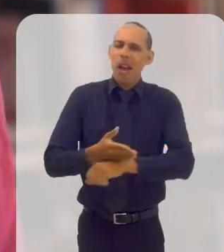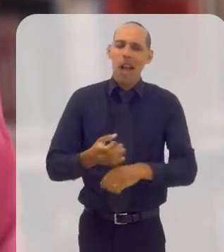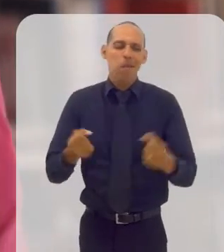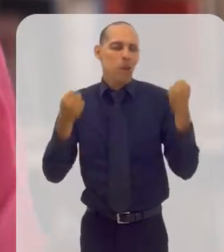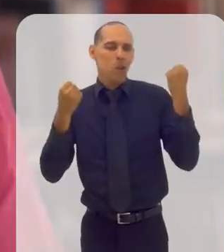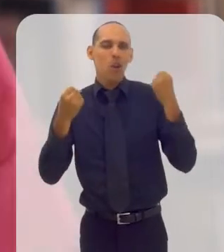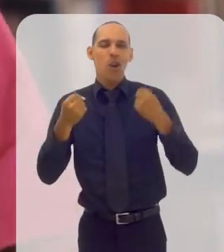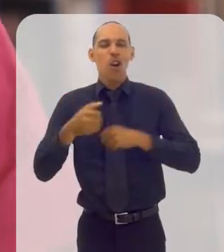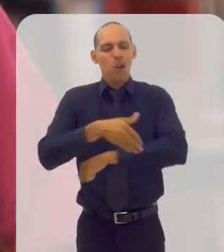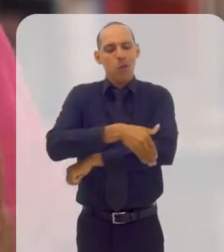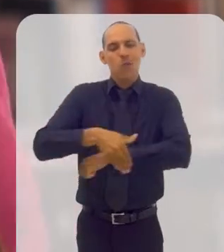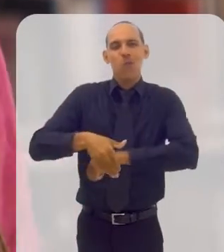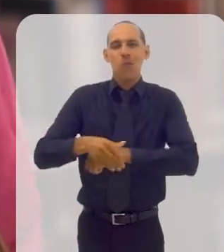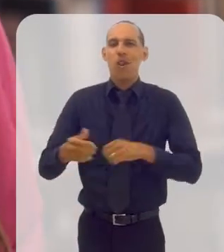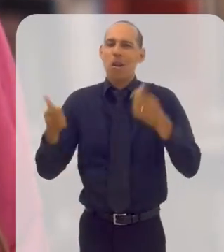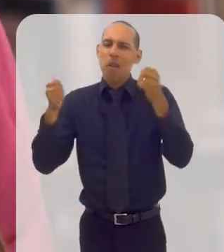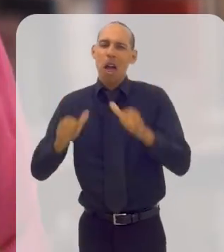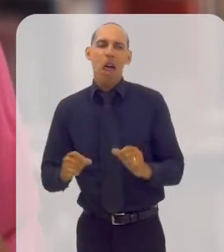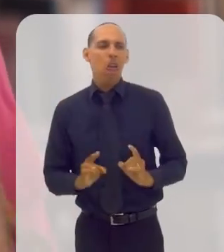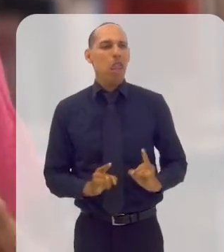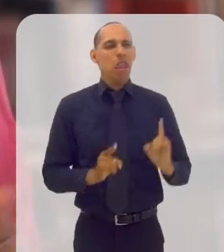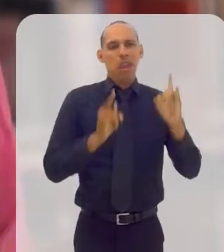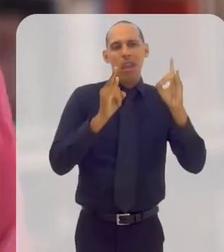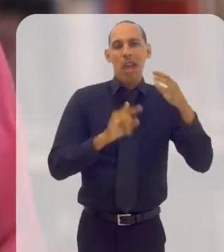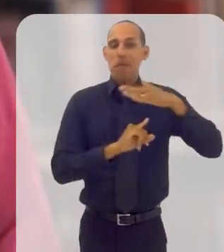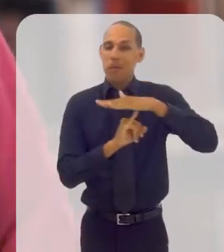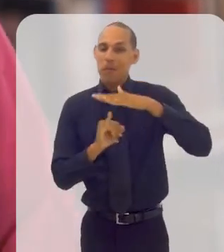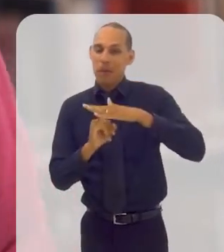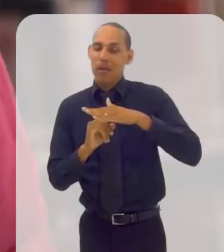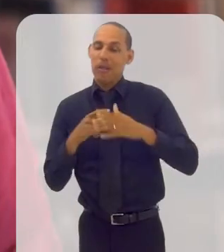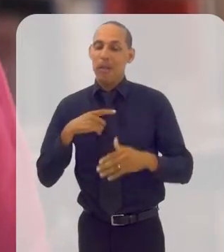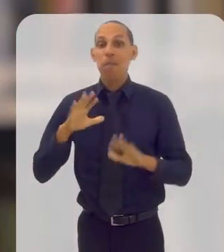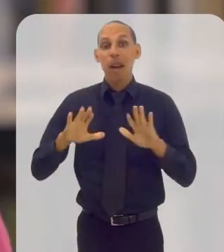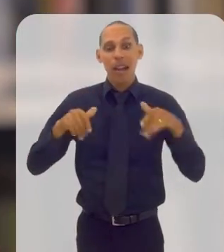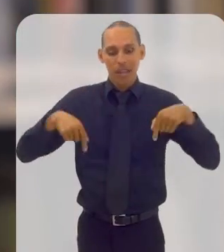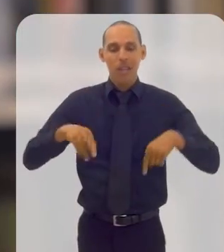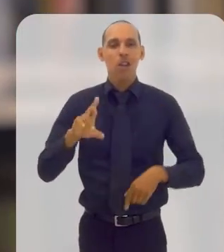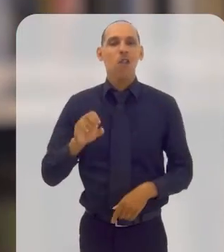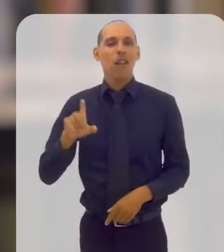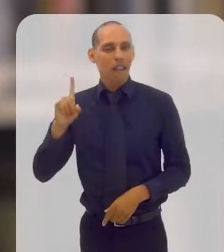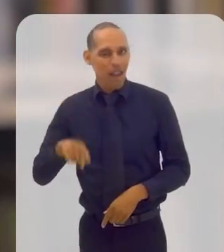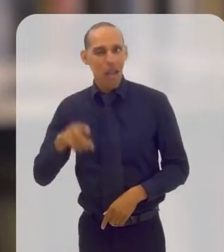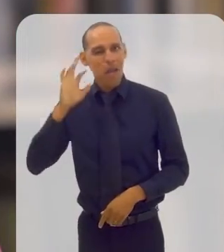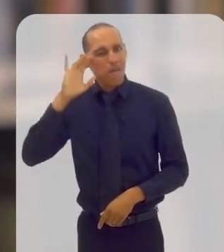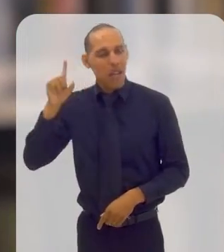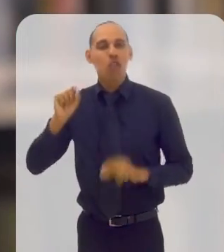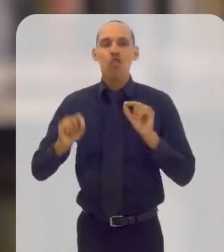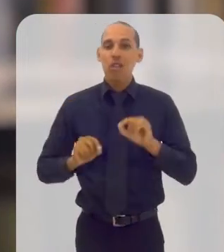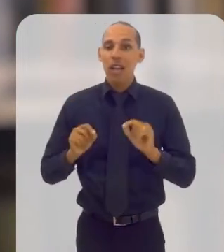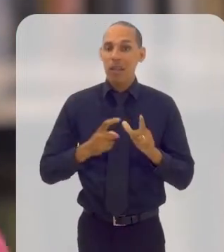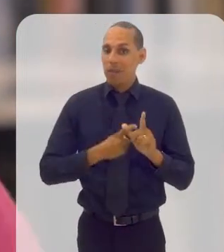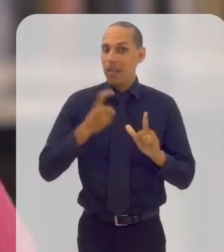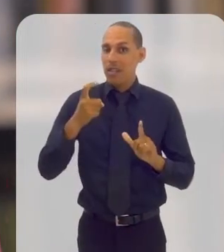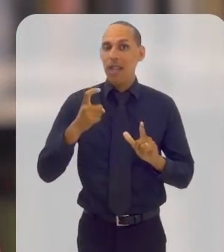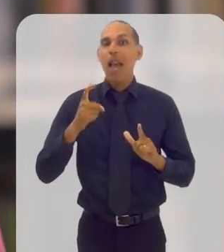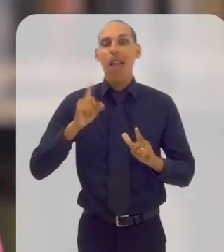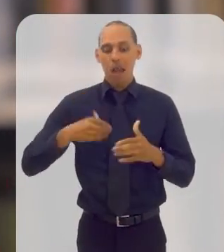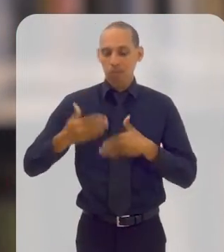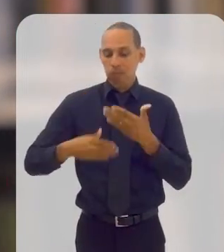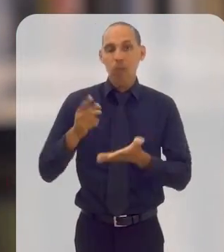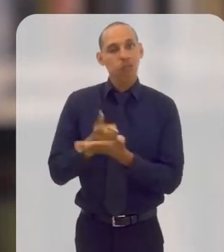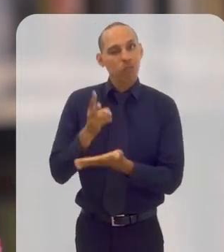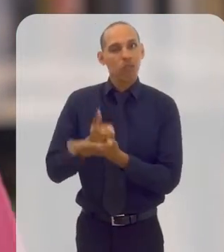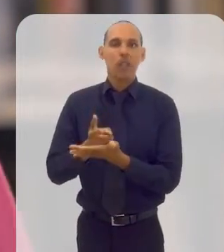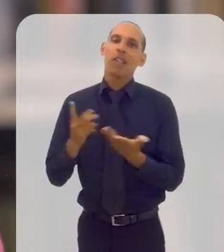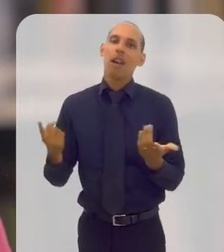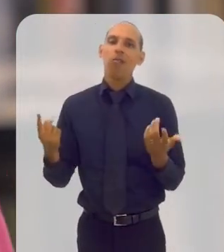homens brancos que davam nome a ruas, monumentos, edifícios e instituições. Nesse rolê, pensando a independência como um processo contínuo,